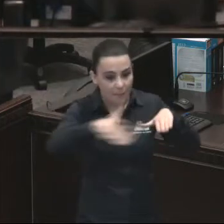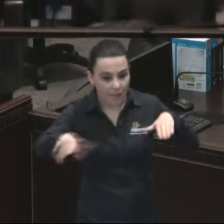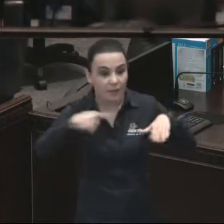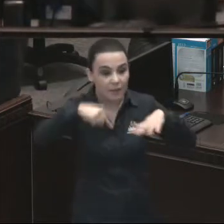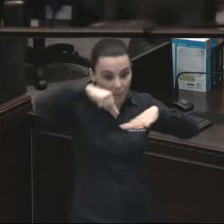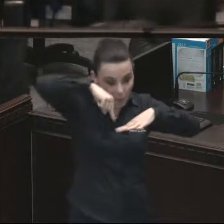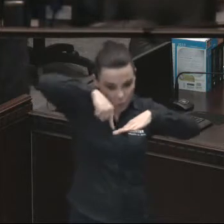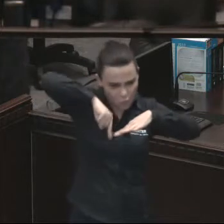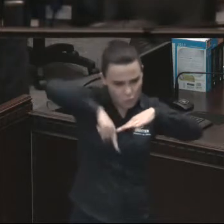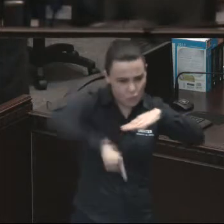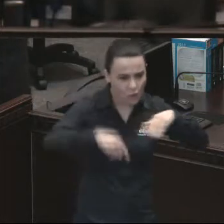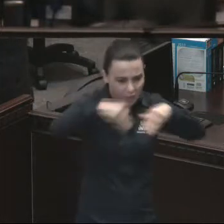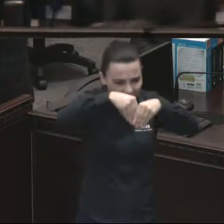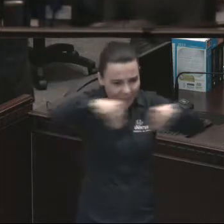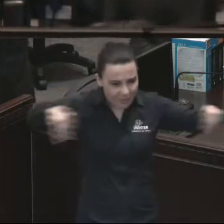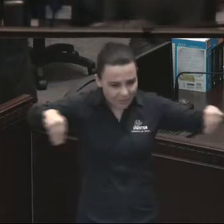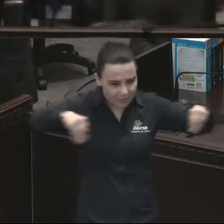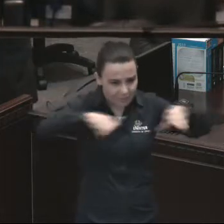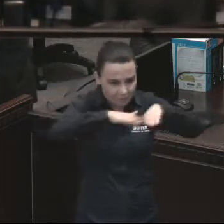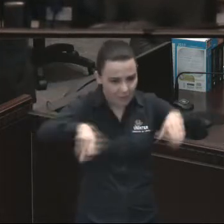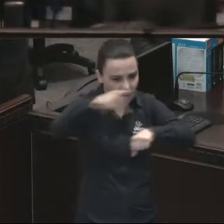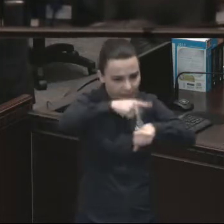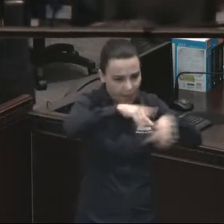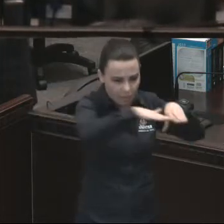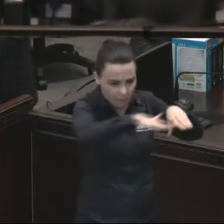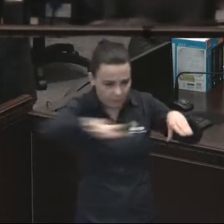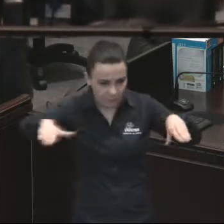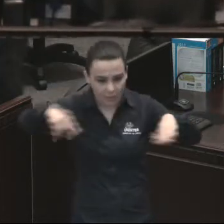foram encontrados e também na água de beber.